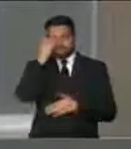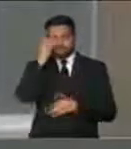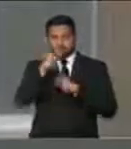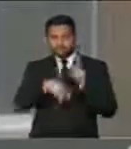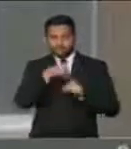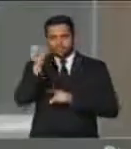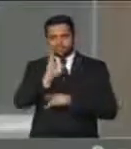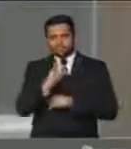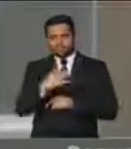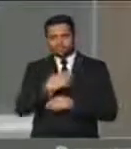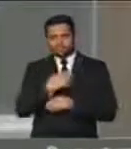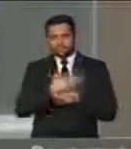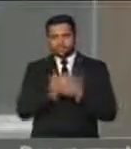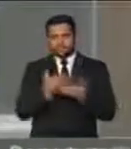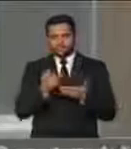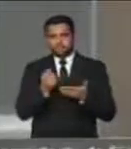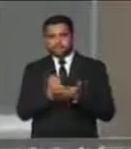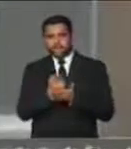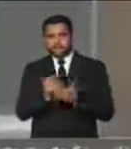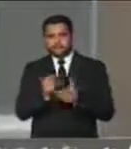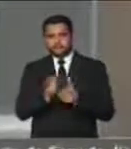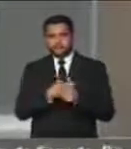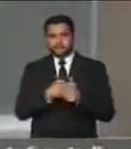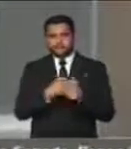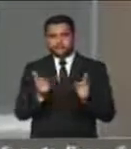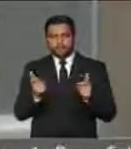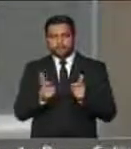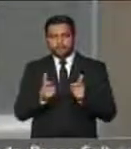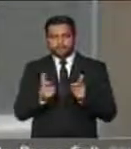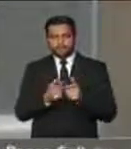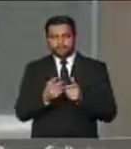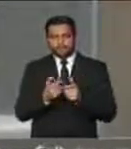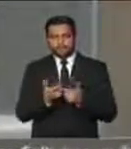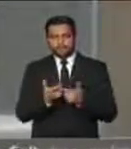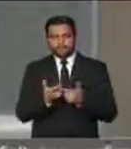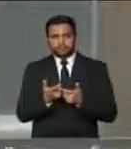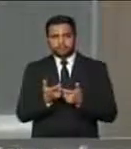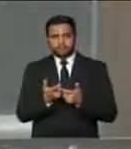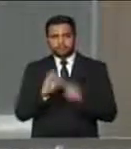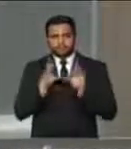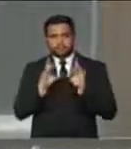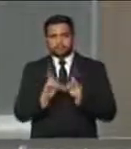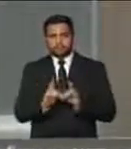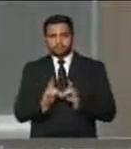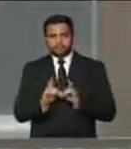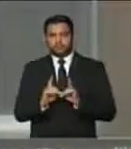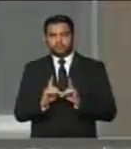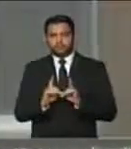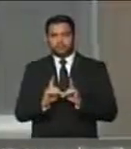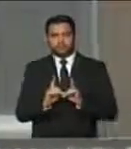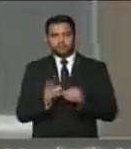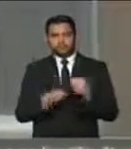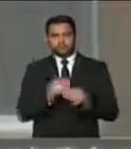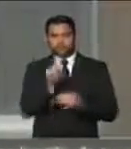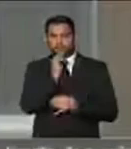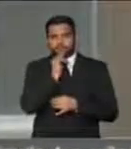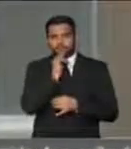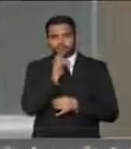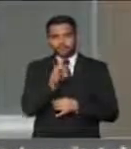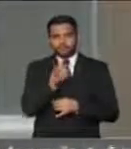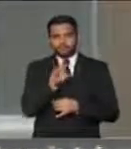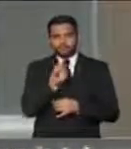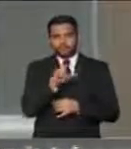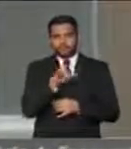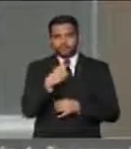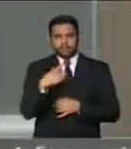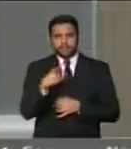brasileiro nesse sentido, a diminuição de direitos, como por exemplo o abono